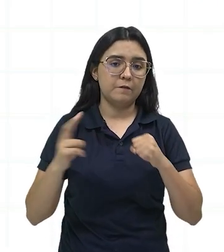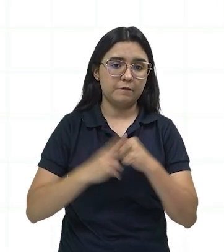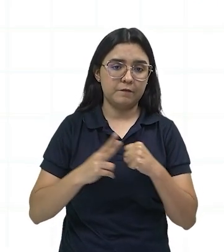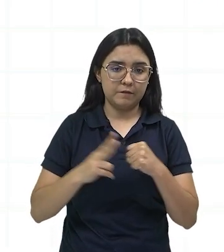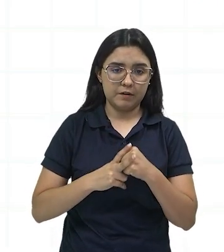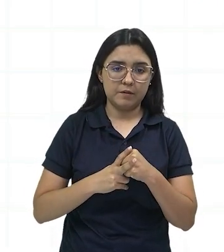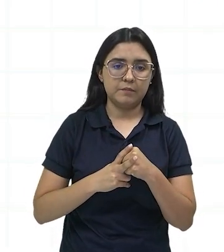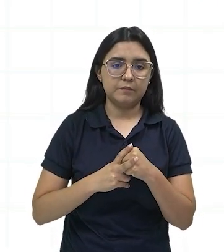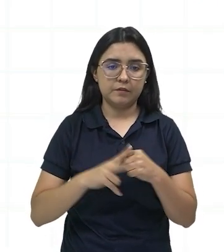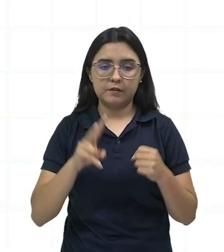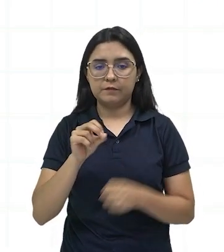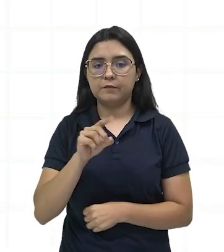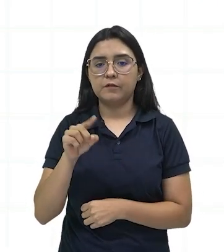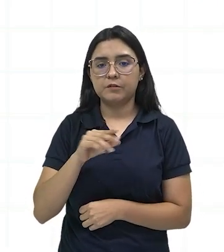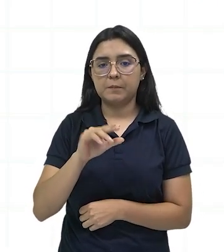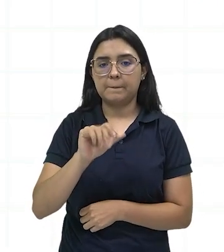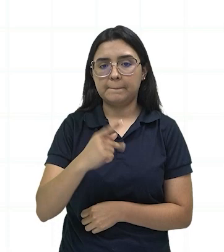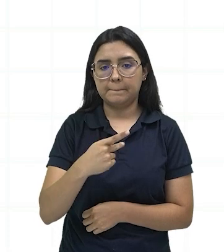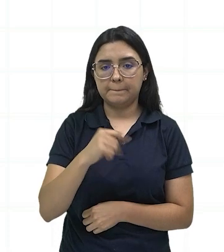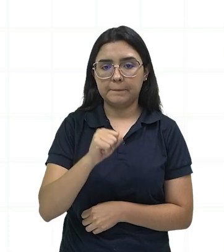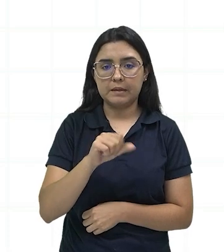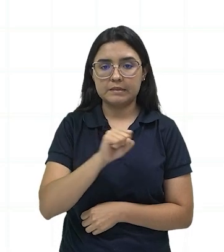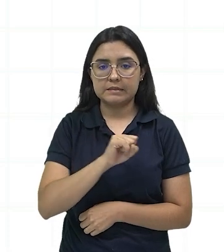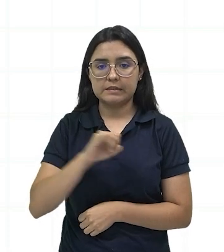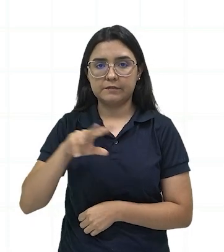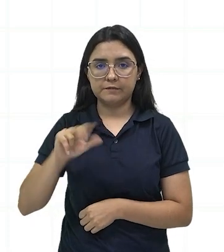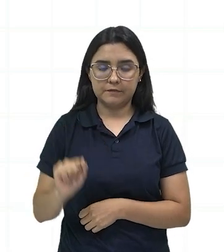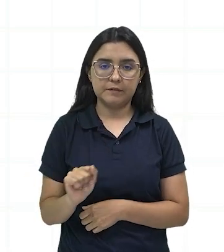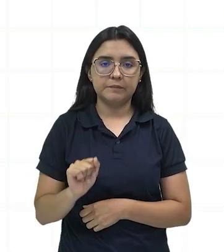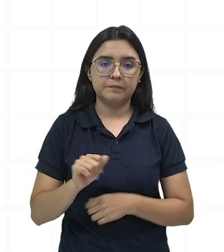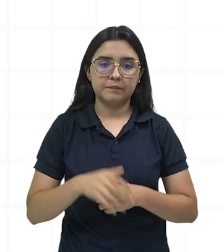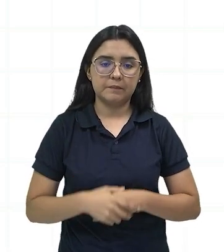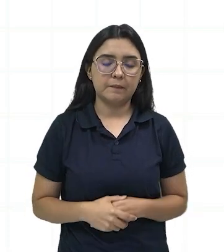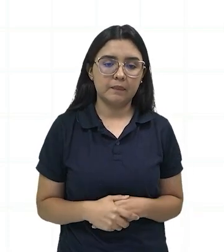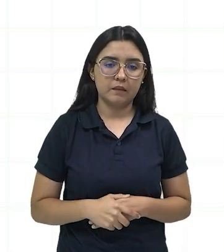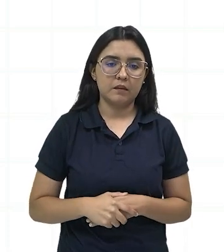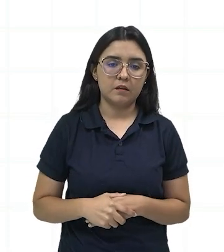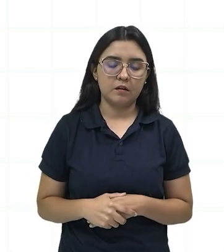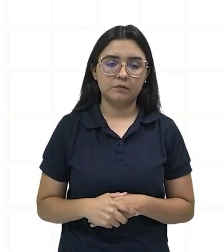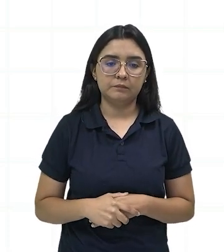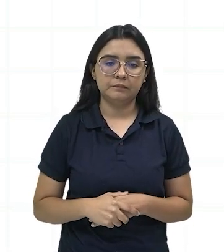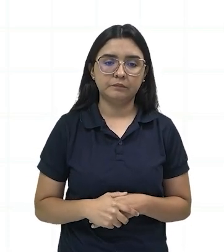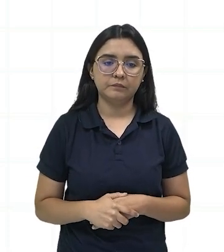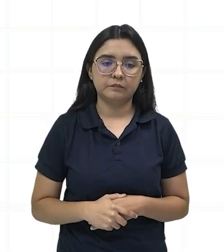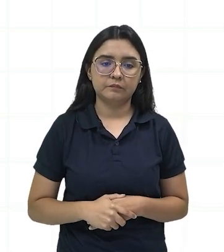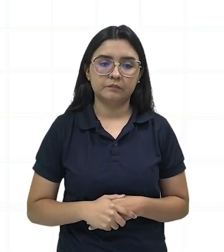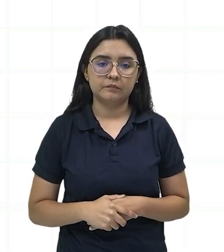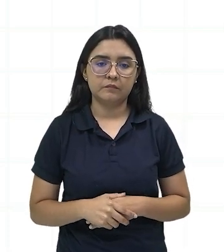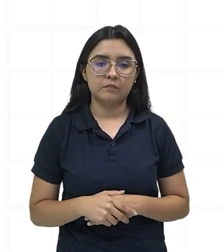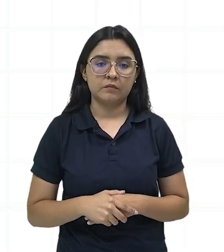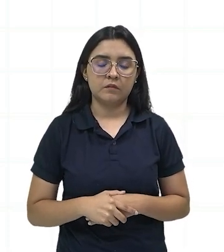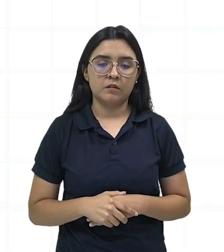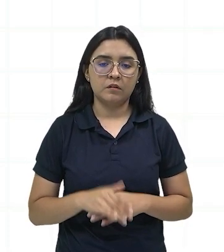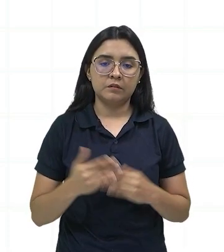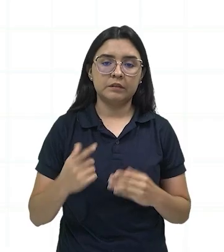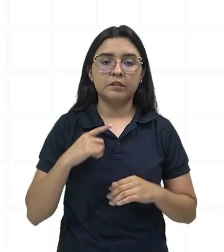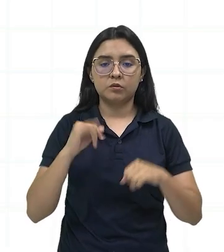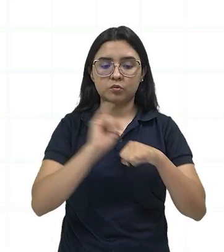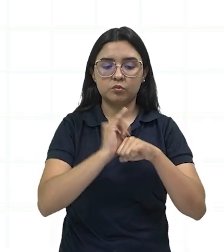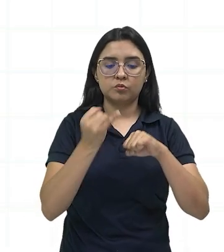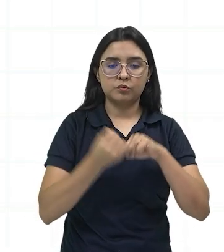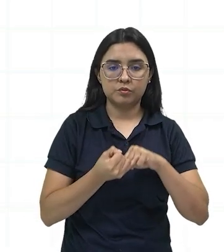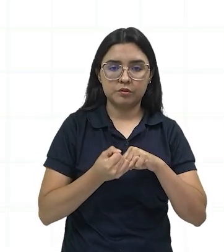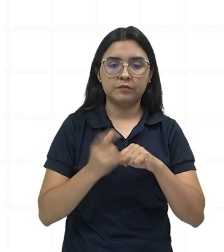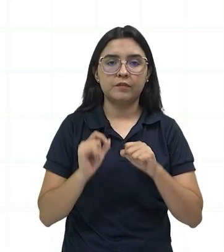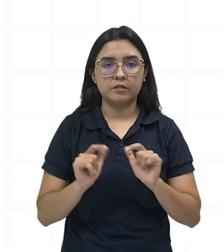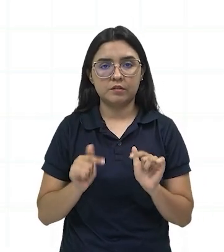passiva. E na voz passiva, o sujeito sofre a ação expressa pelo verbo. Então, quem está na posição de sujeito vai